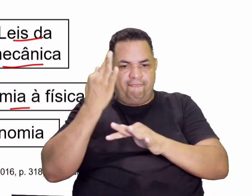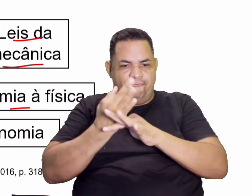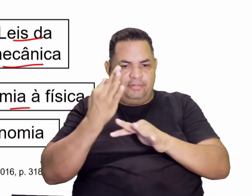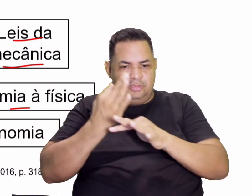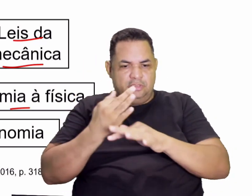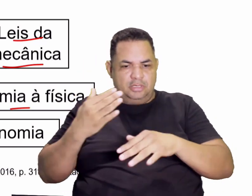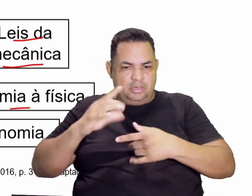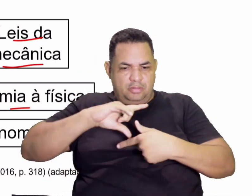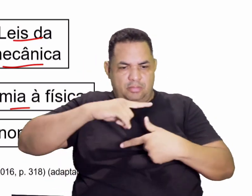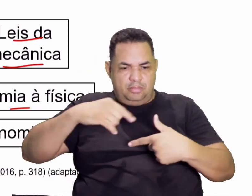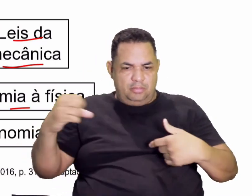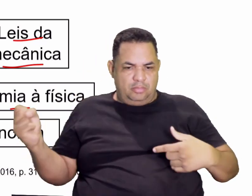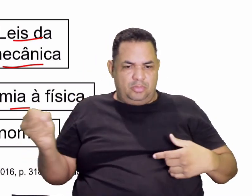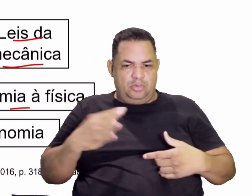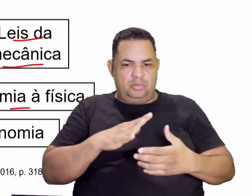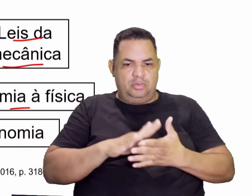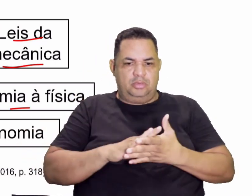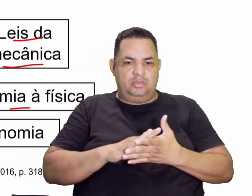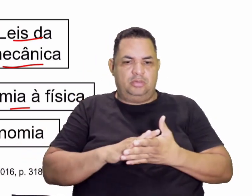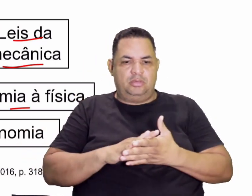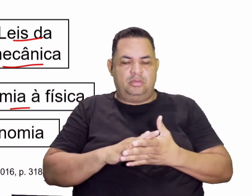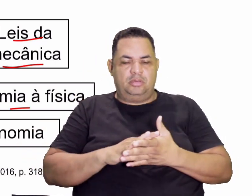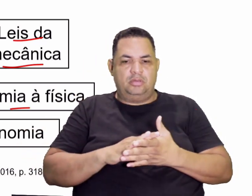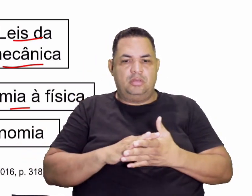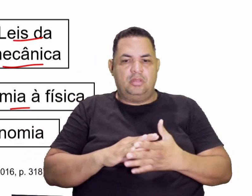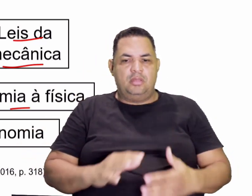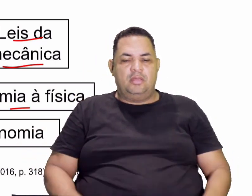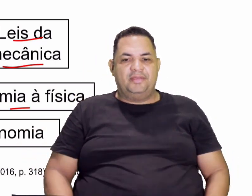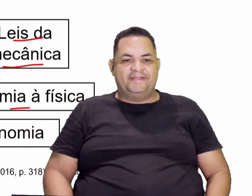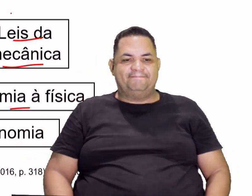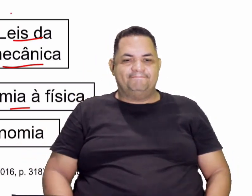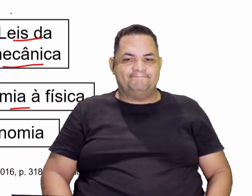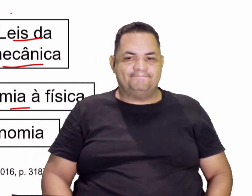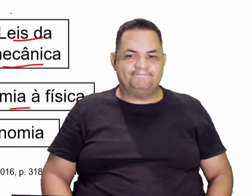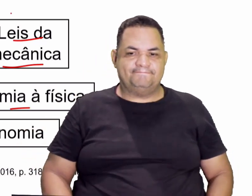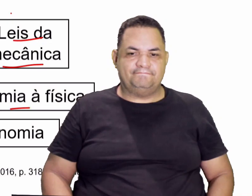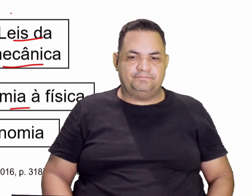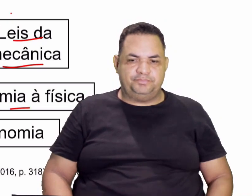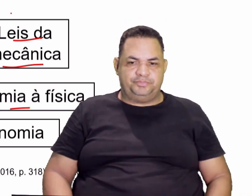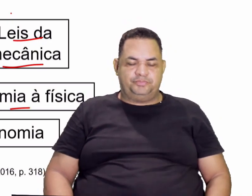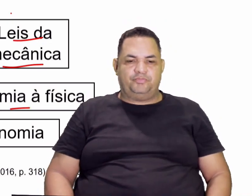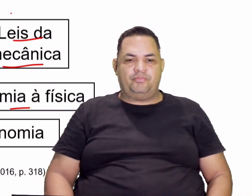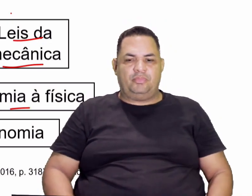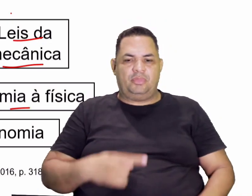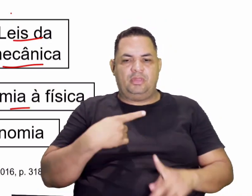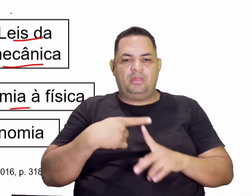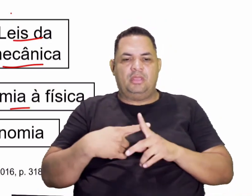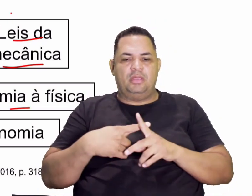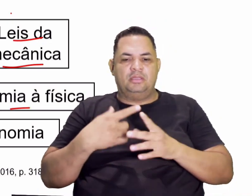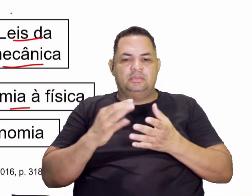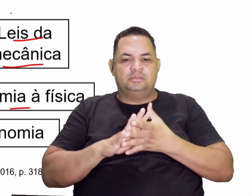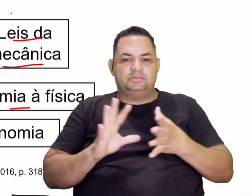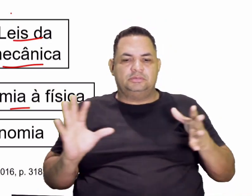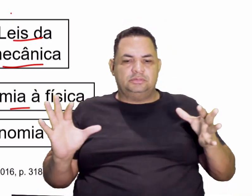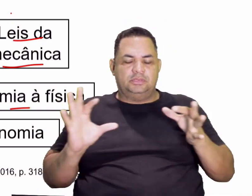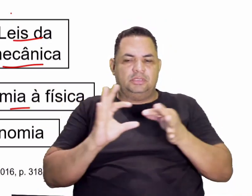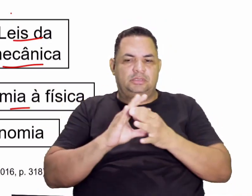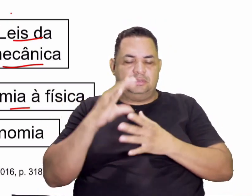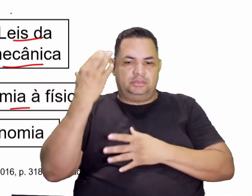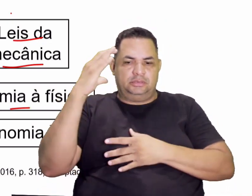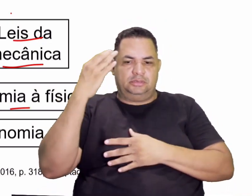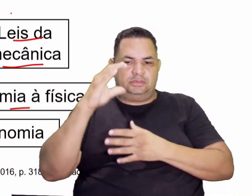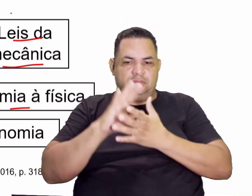aqui a soma, a relação. A teoria do heliocentrismo, as leis da mecânica, mais a ligação da ciência com a